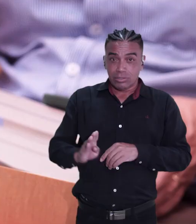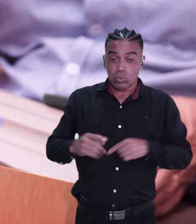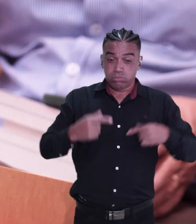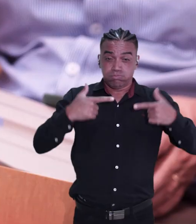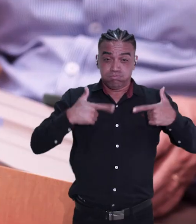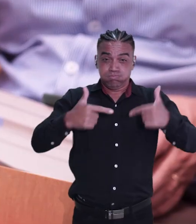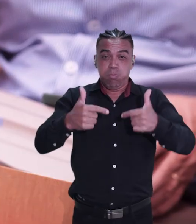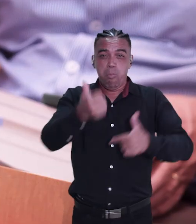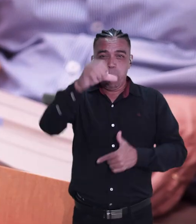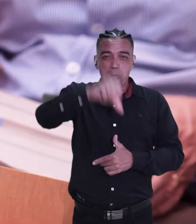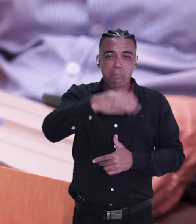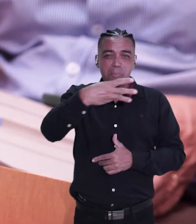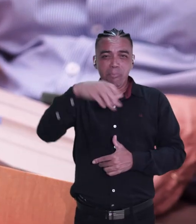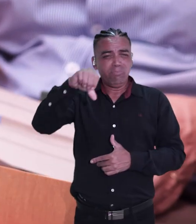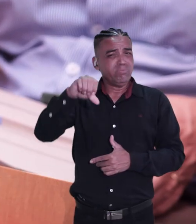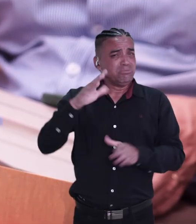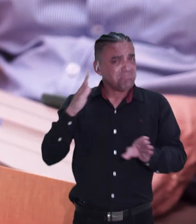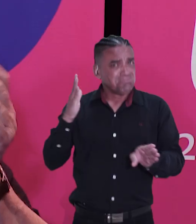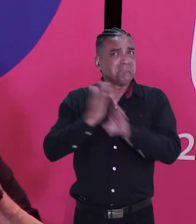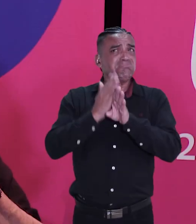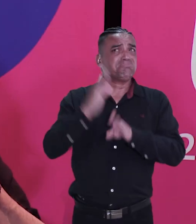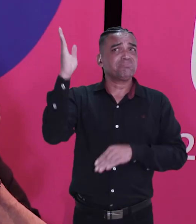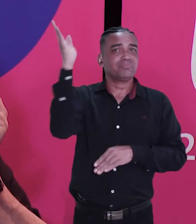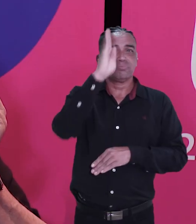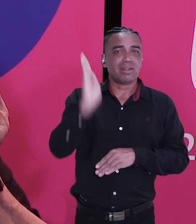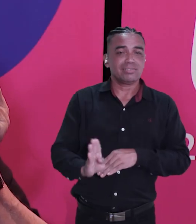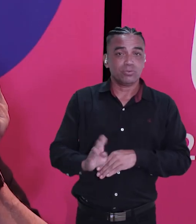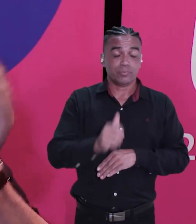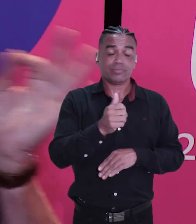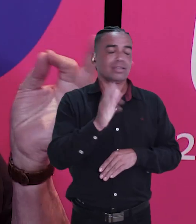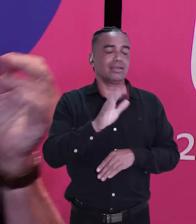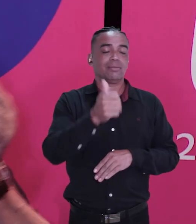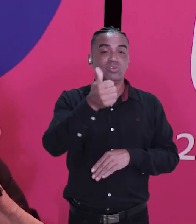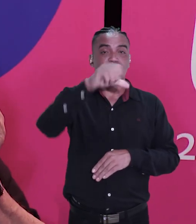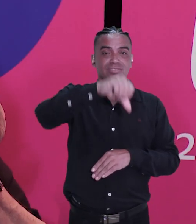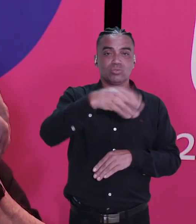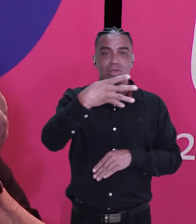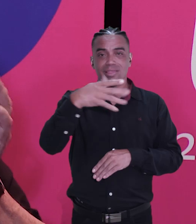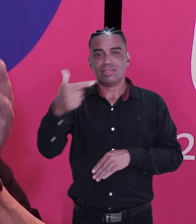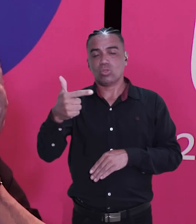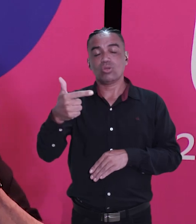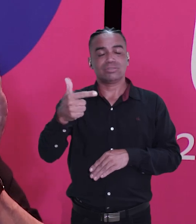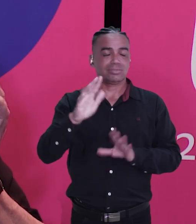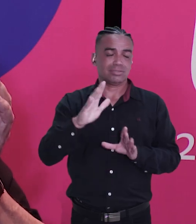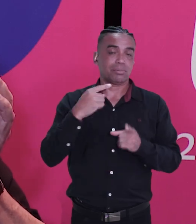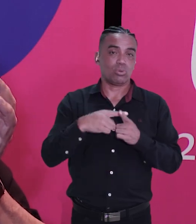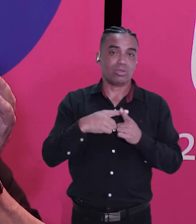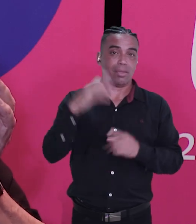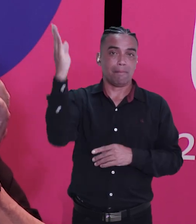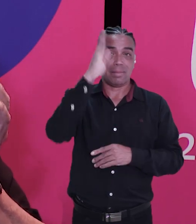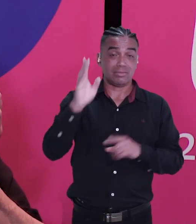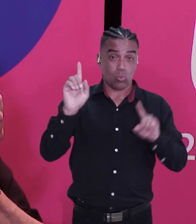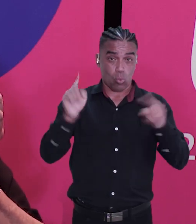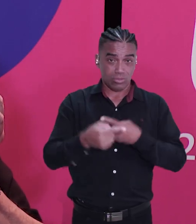em 1939 porque descobriu-se que o Brasil, em 42, em 42, porque